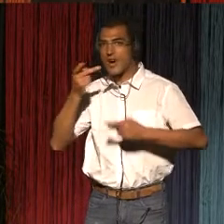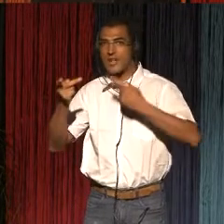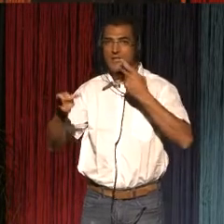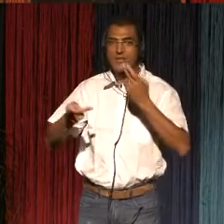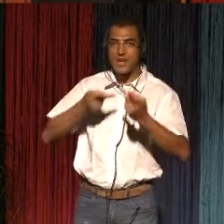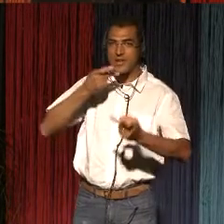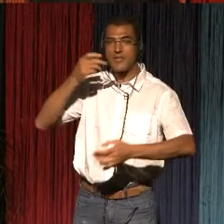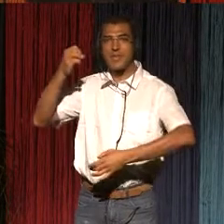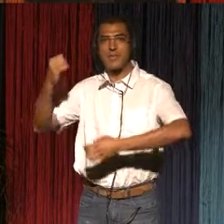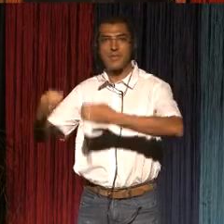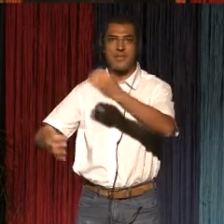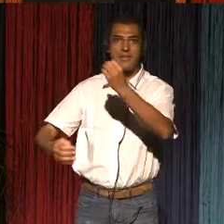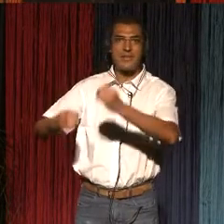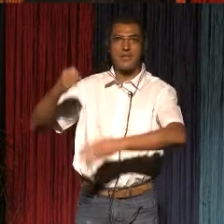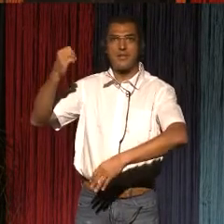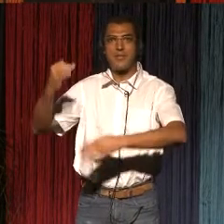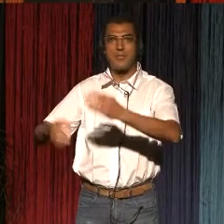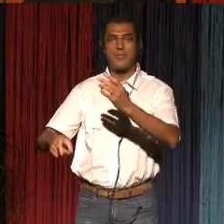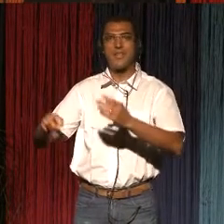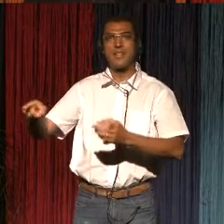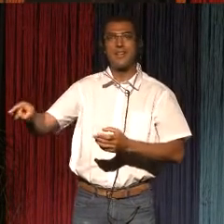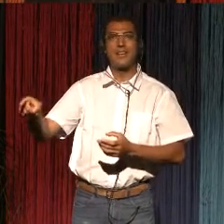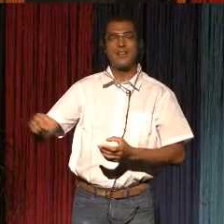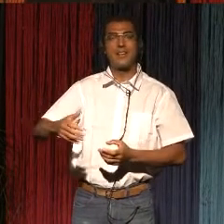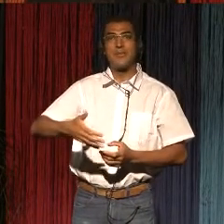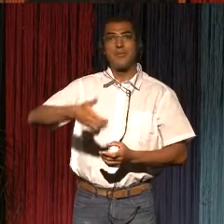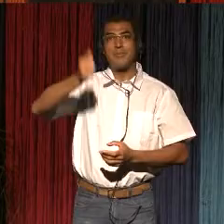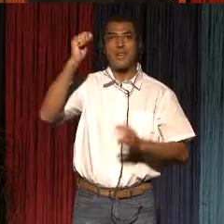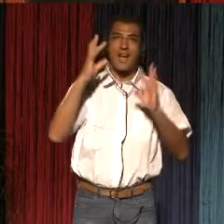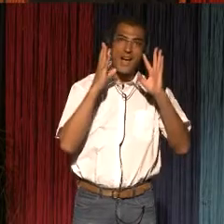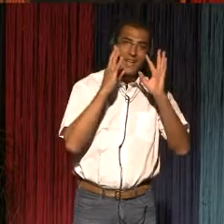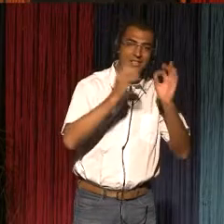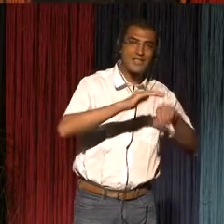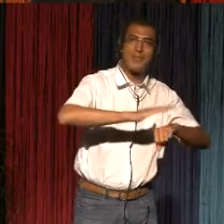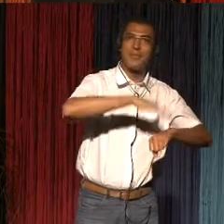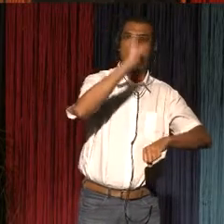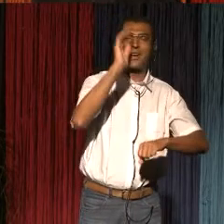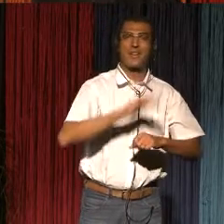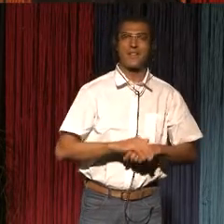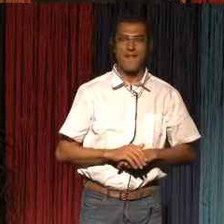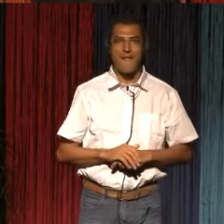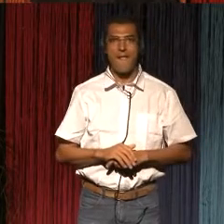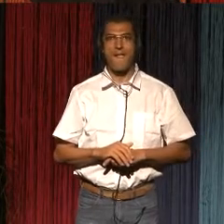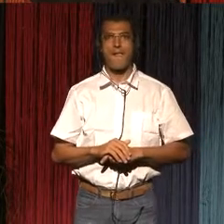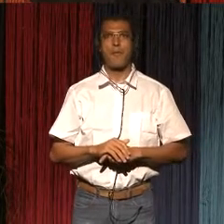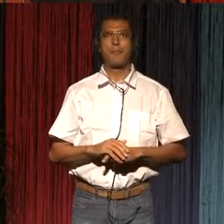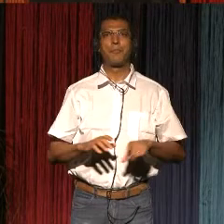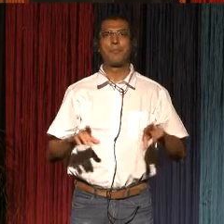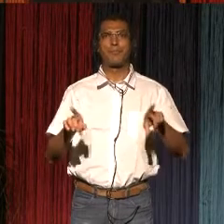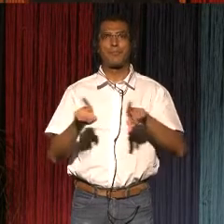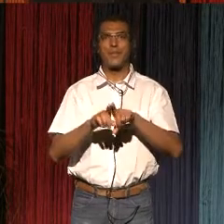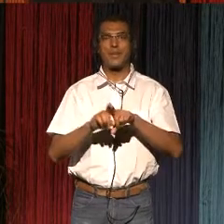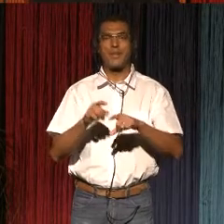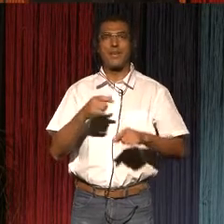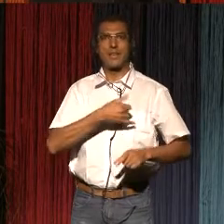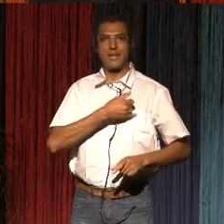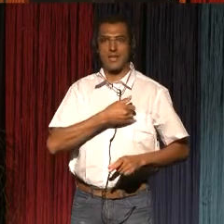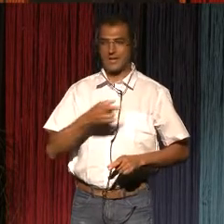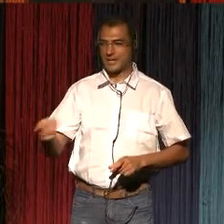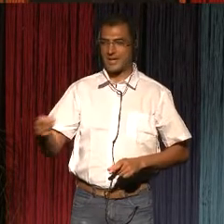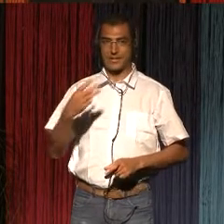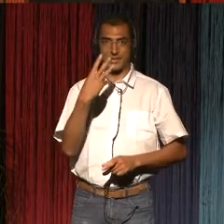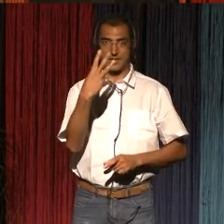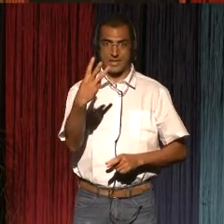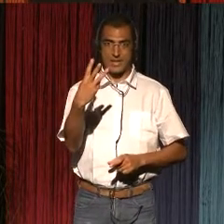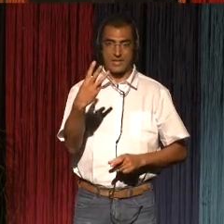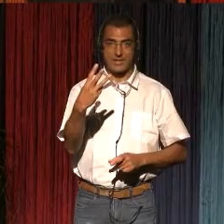vocabulário avaliado aos 3 anos é um preditor muito mais importante sobre a compreensão mais tardiamente. Quanto maior